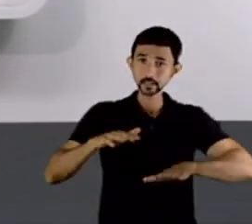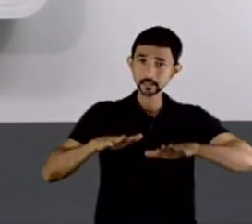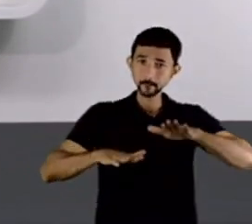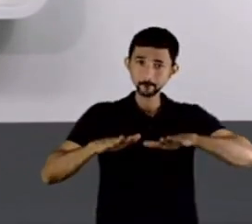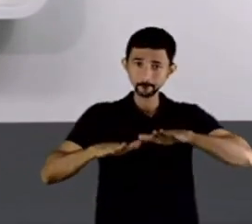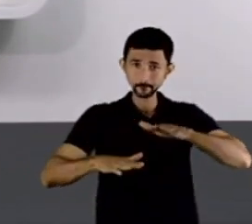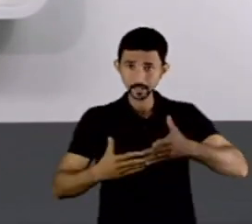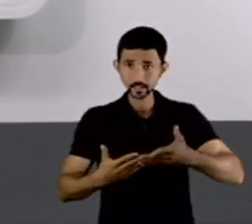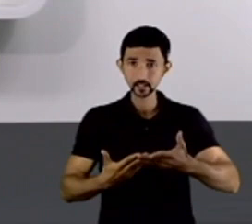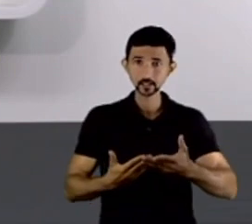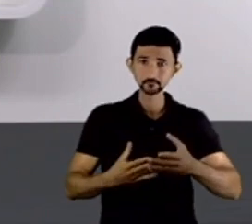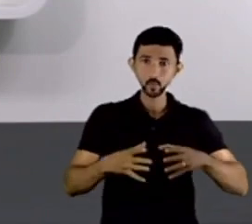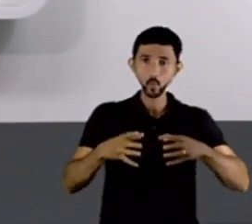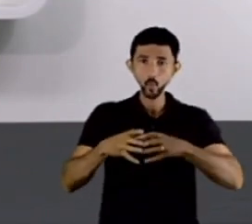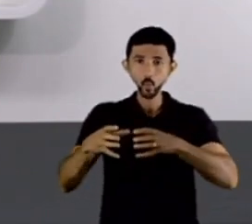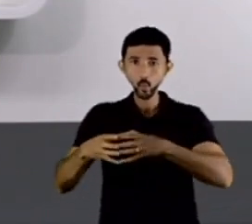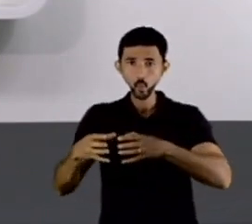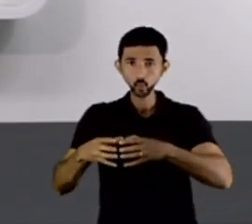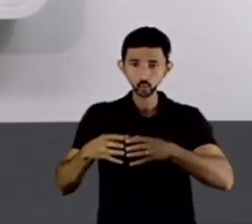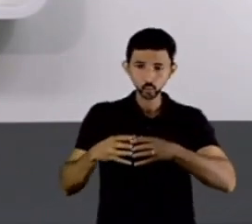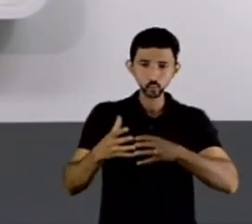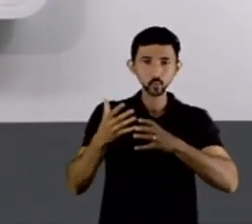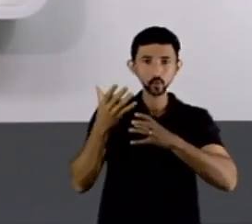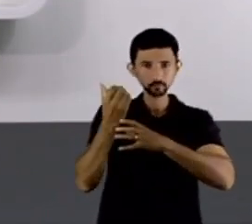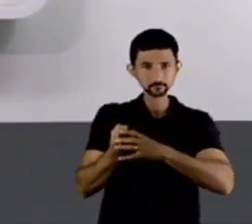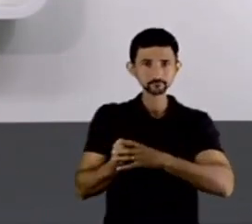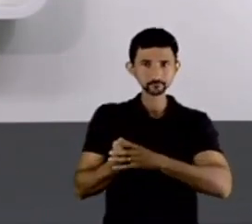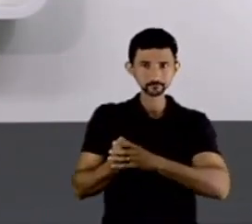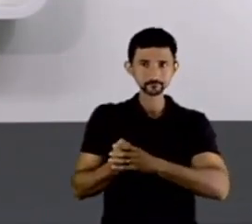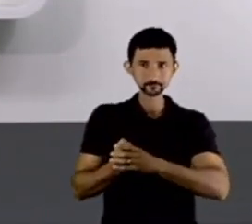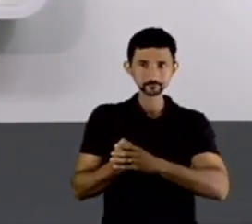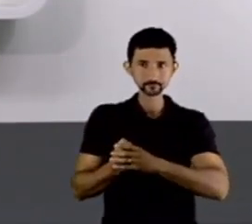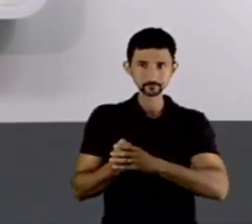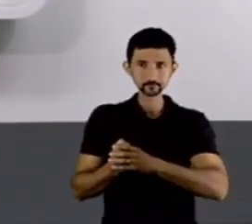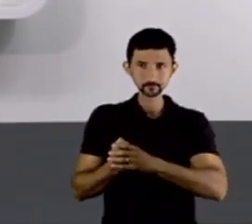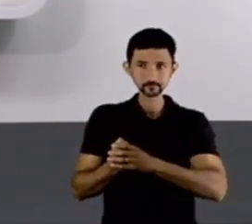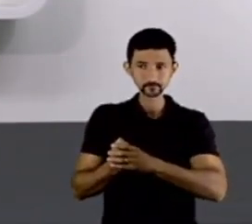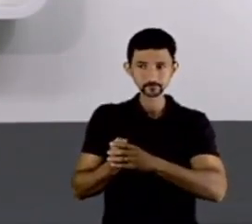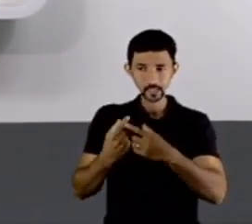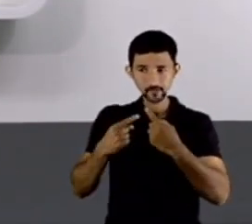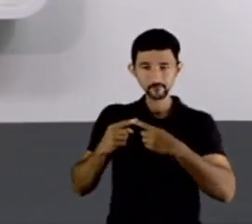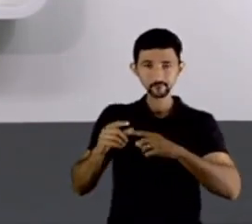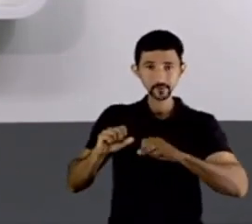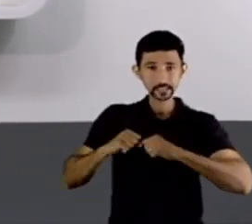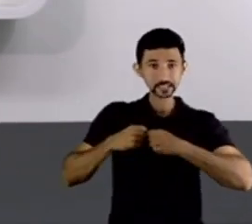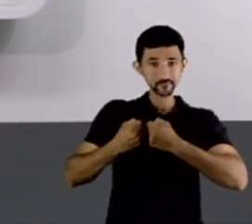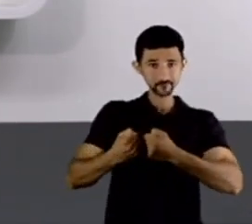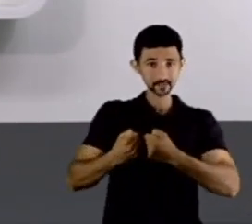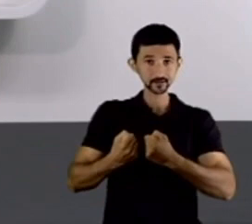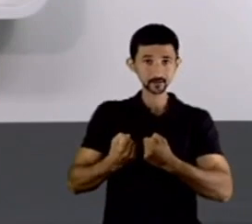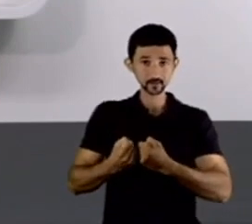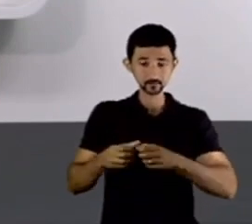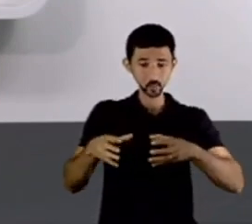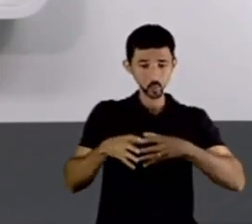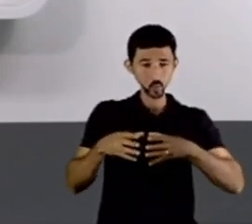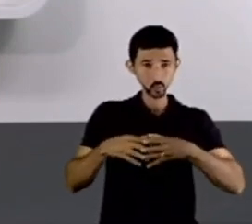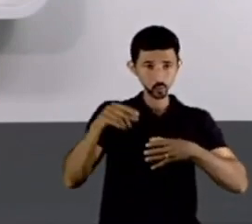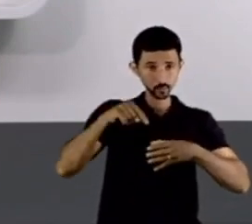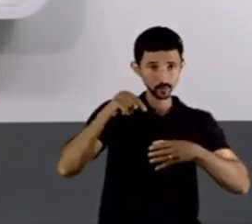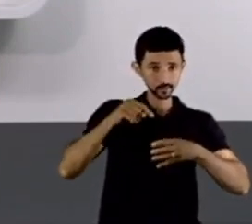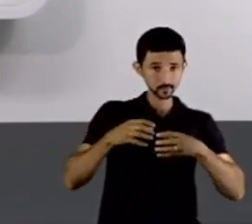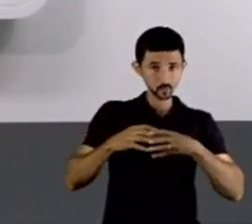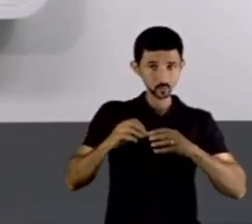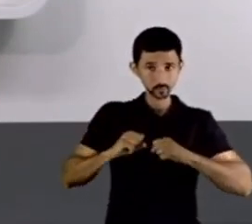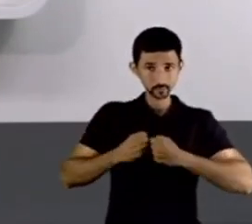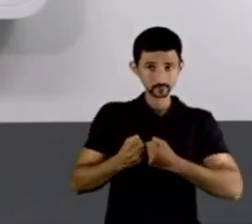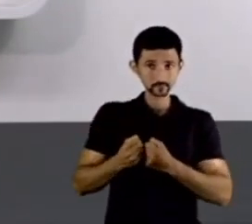Dependendo do grupo que a gente pertence, a gente vai defender os nossos interesses, né? Bom, se eu pertenço à categoria